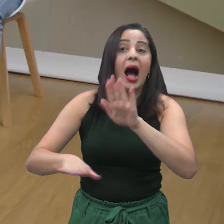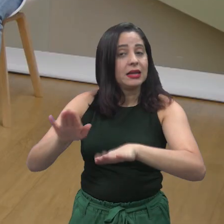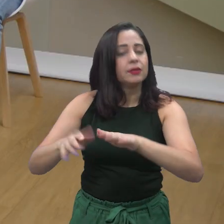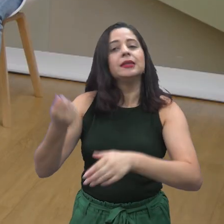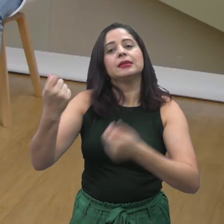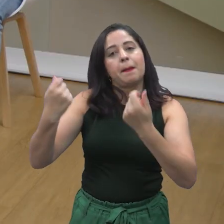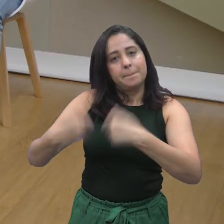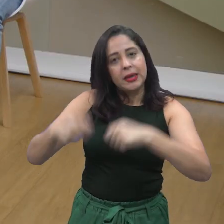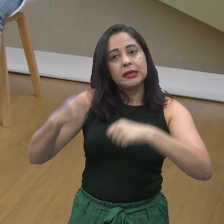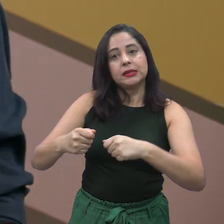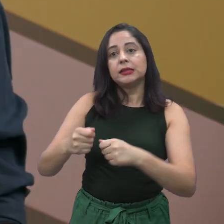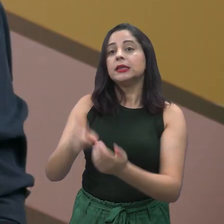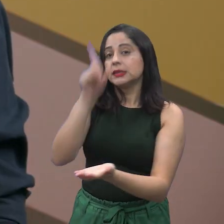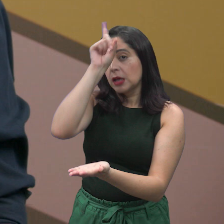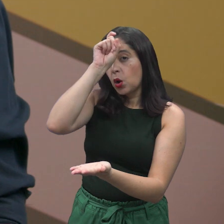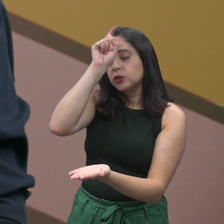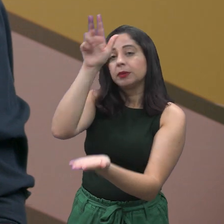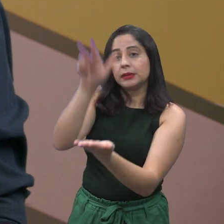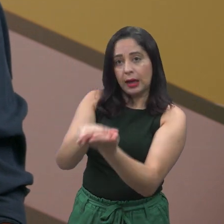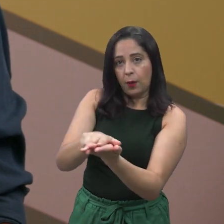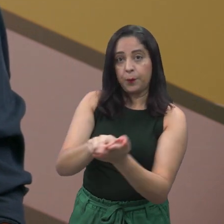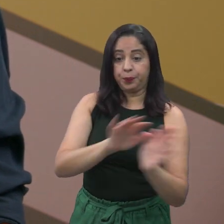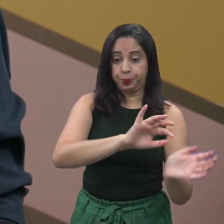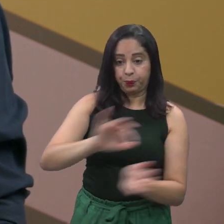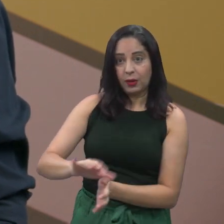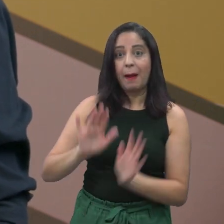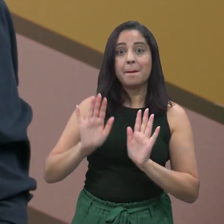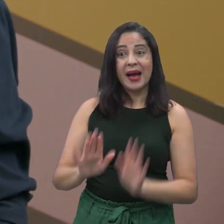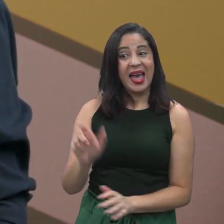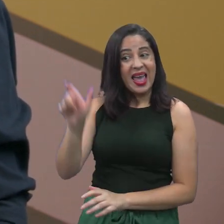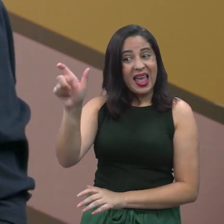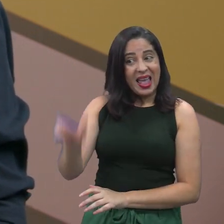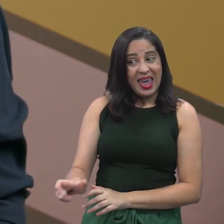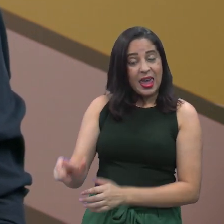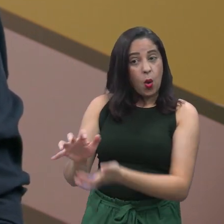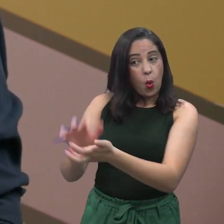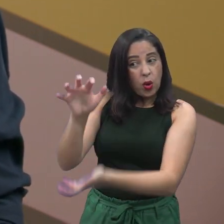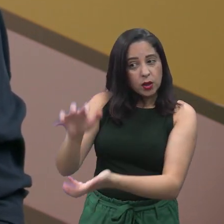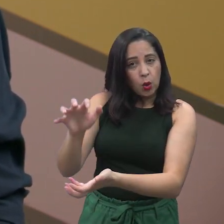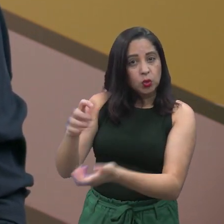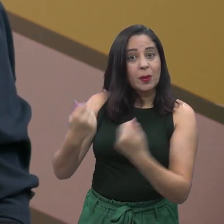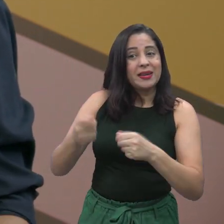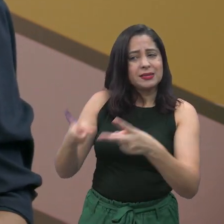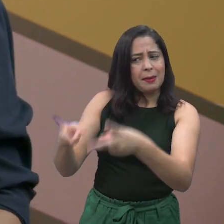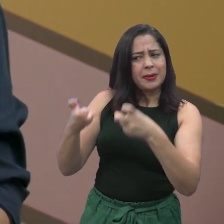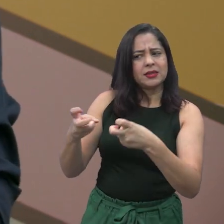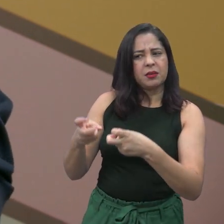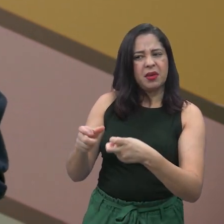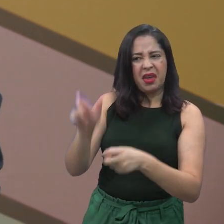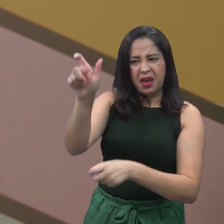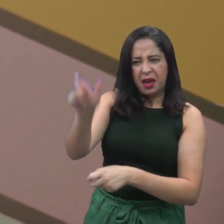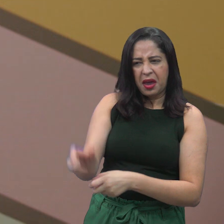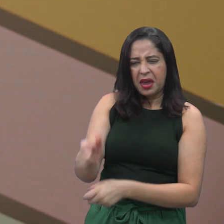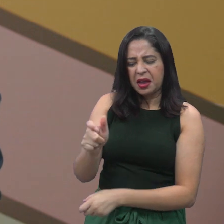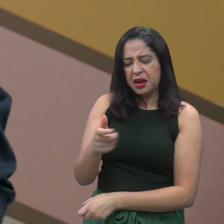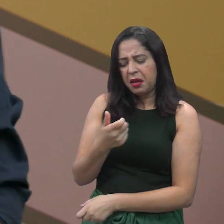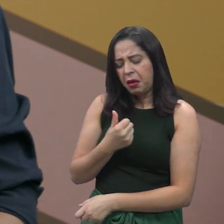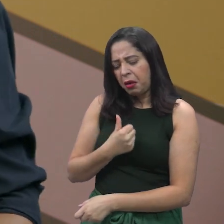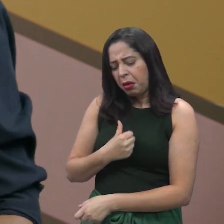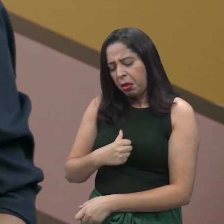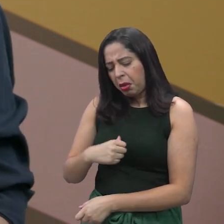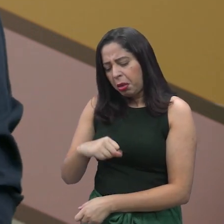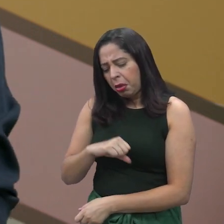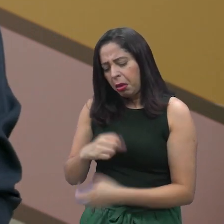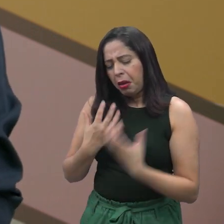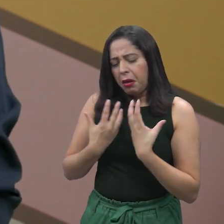até intervenções maiores. No idoso, uma coisa que chama a atenção é a mudança de comportamento do idoso, ele fica desanimado da noite para o dia ou até